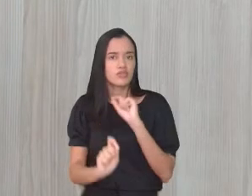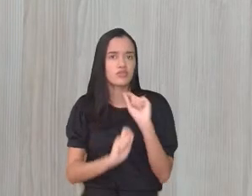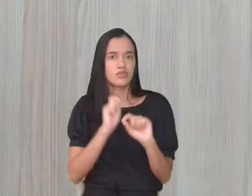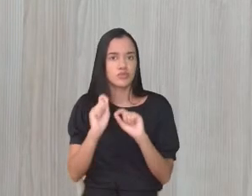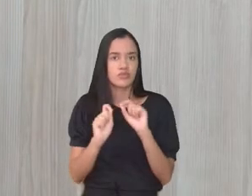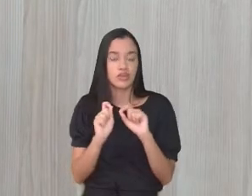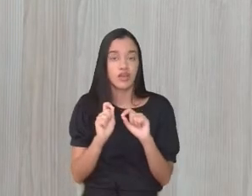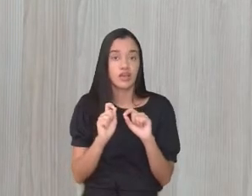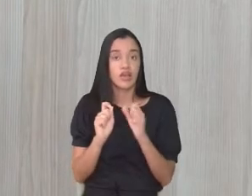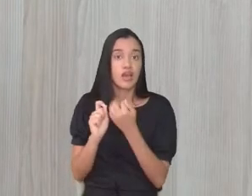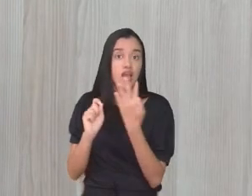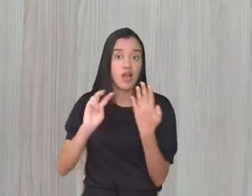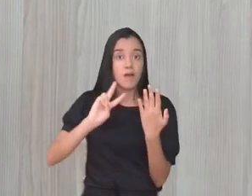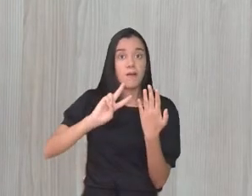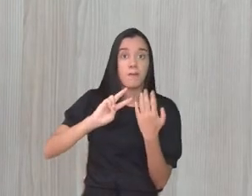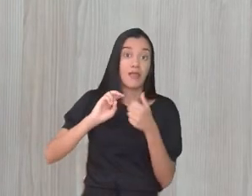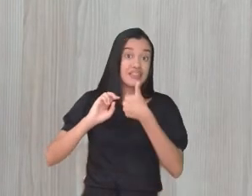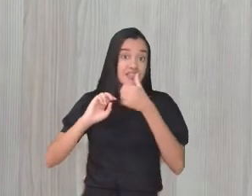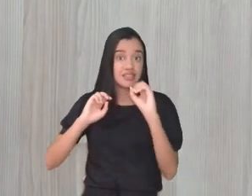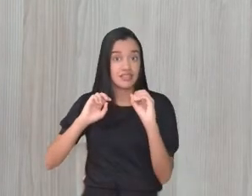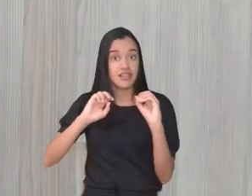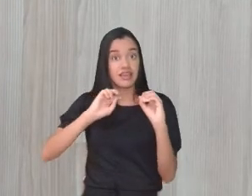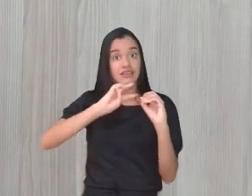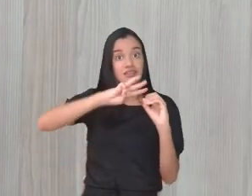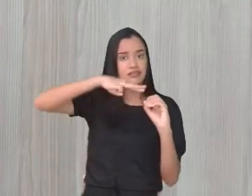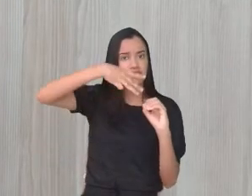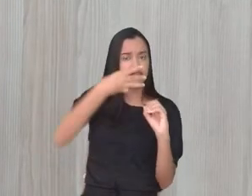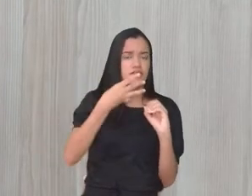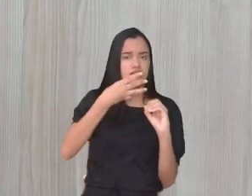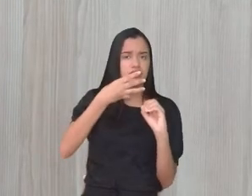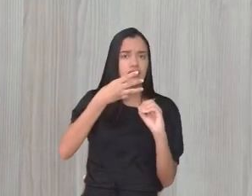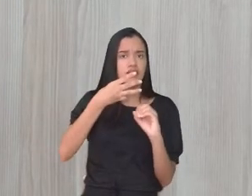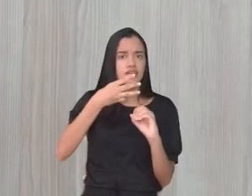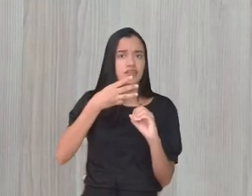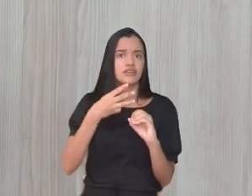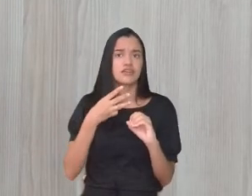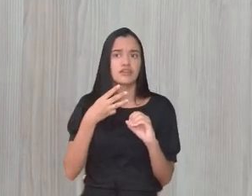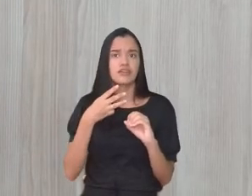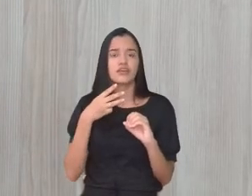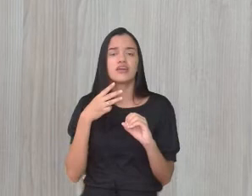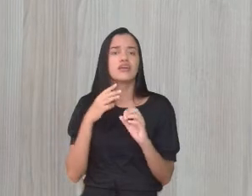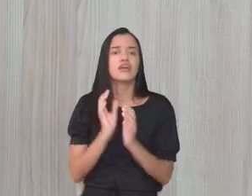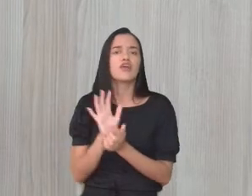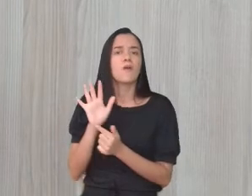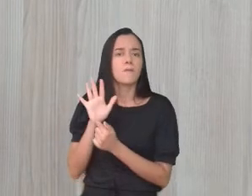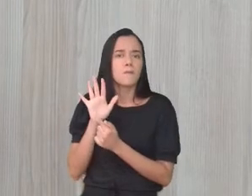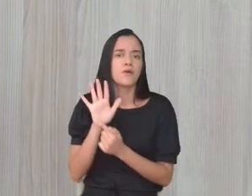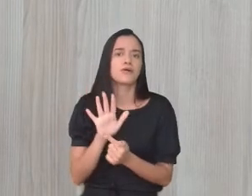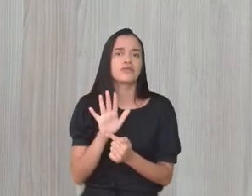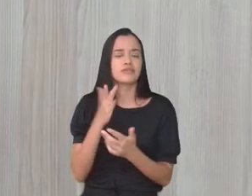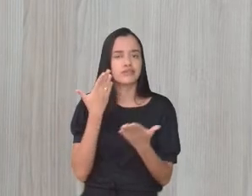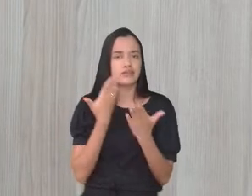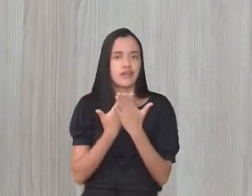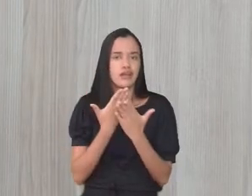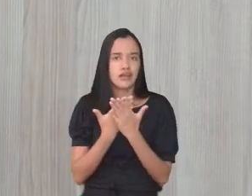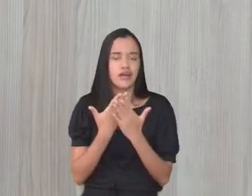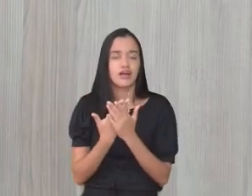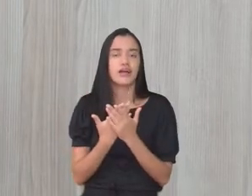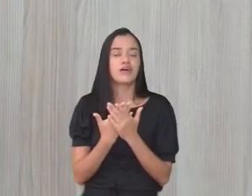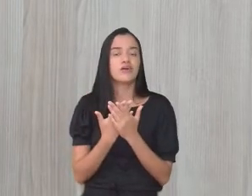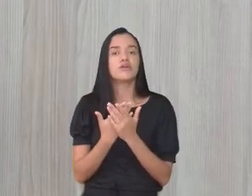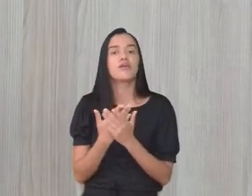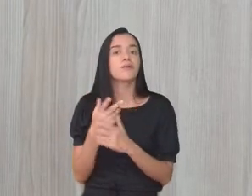essa potência 10 à terceira e faz exatamente aquilo que foi mostrado nessa mesma aula pelo professor